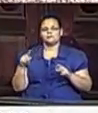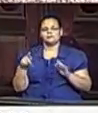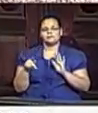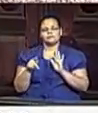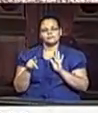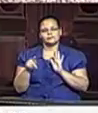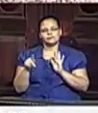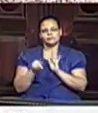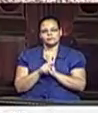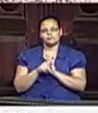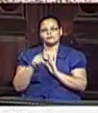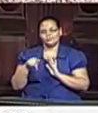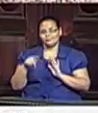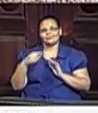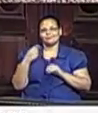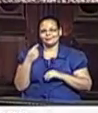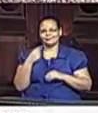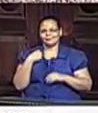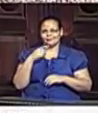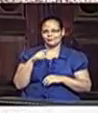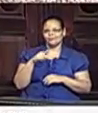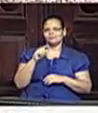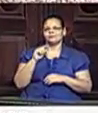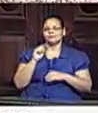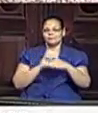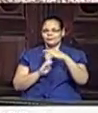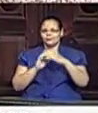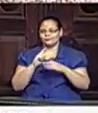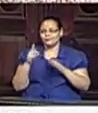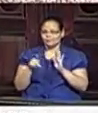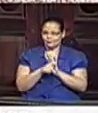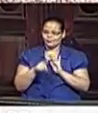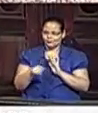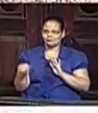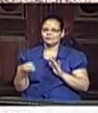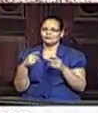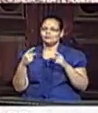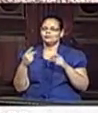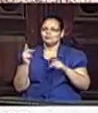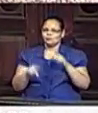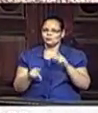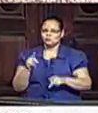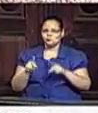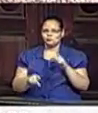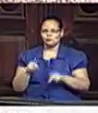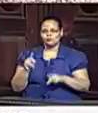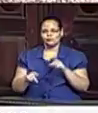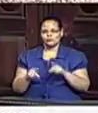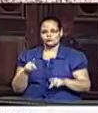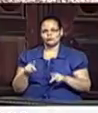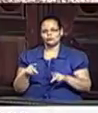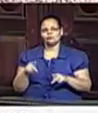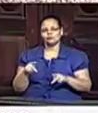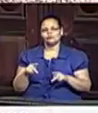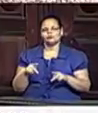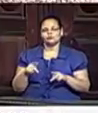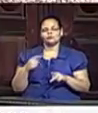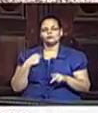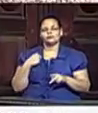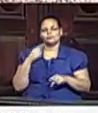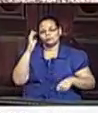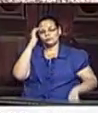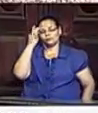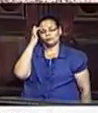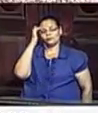agências, pertencem ao povo do Estado do Rio de Janeiro, são concessões de forma geral. Eu até achava, assim, de primeira monta,